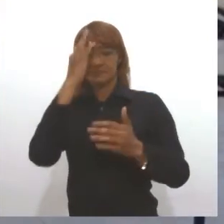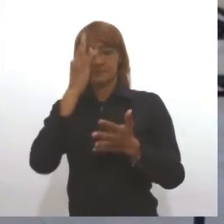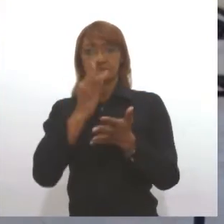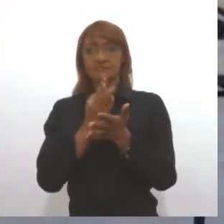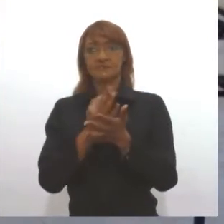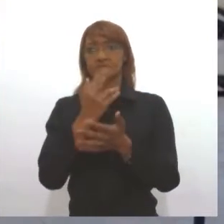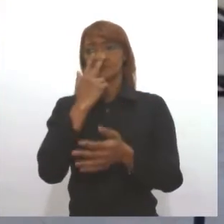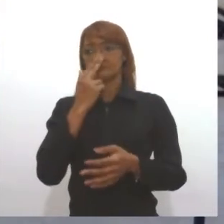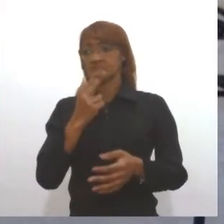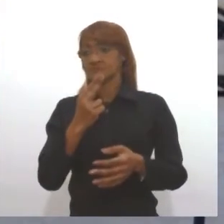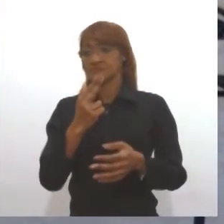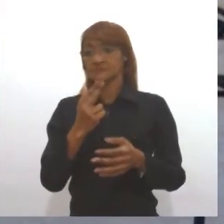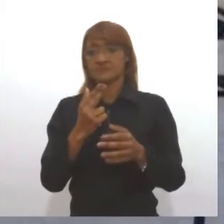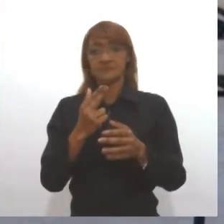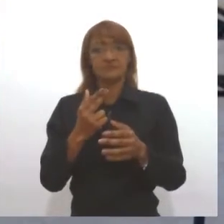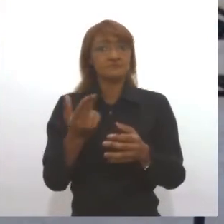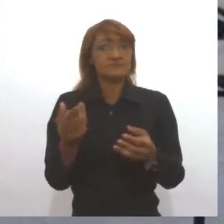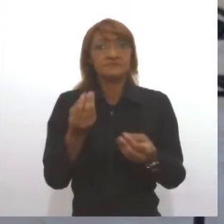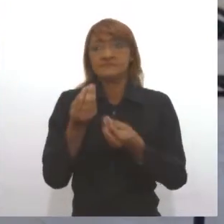fantástico, místico,